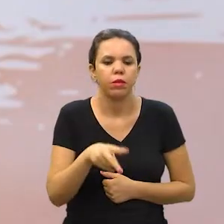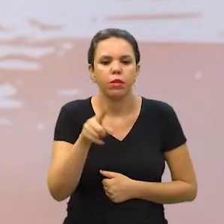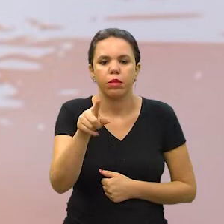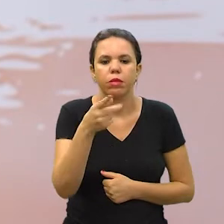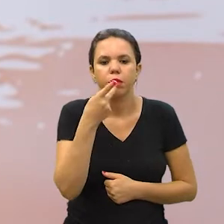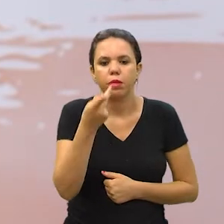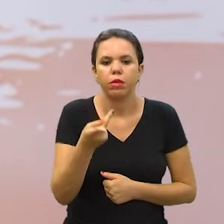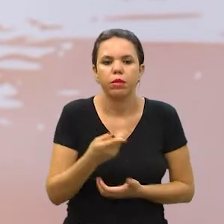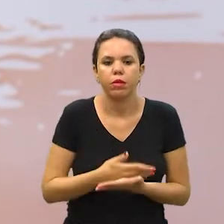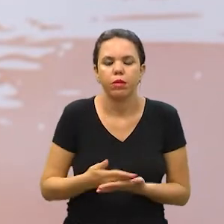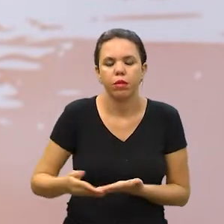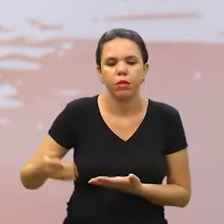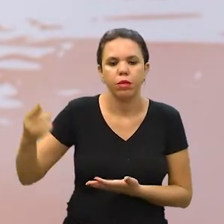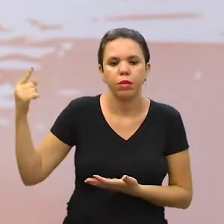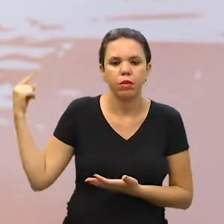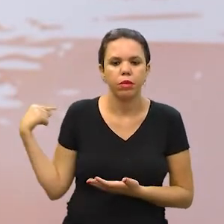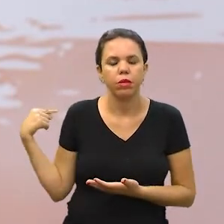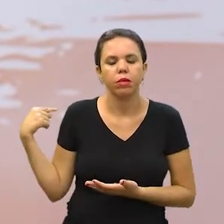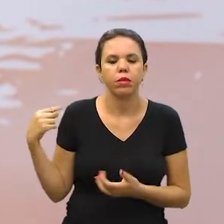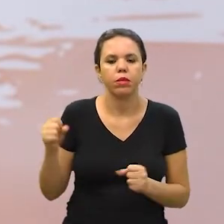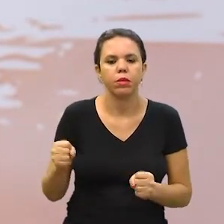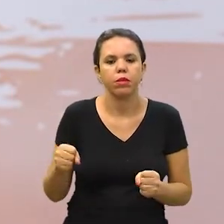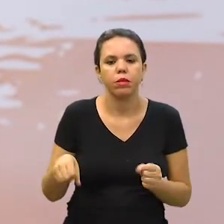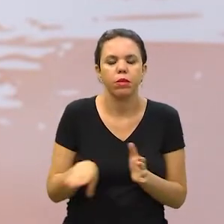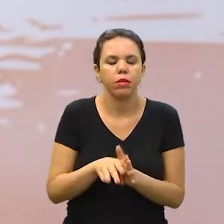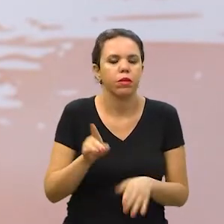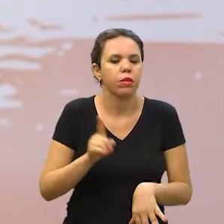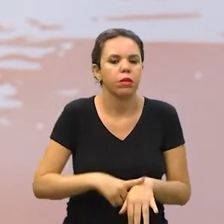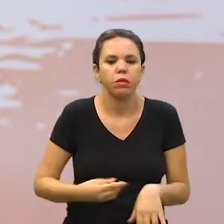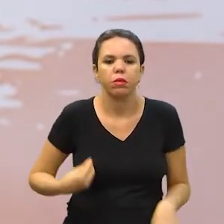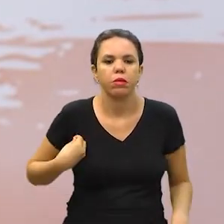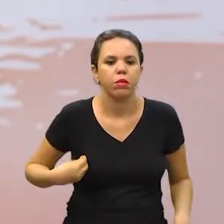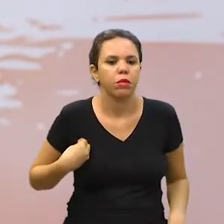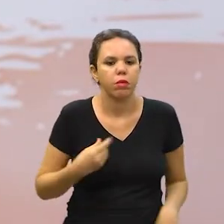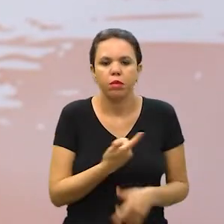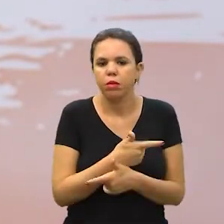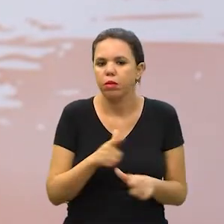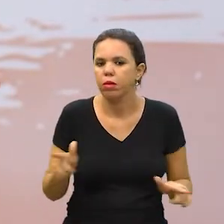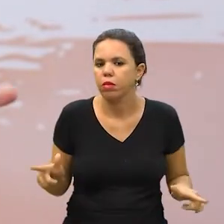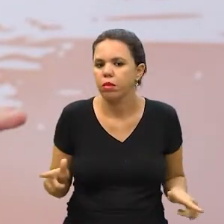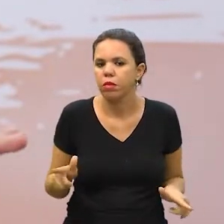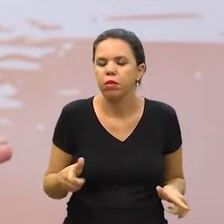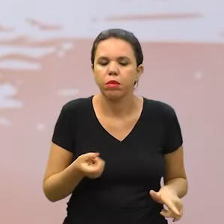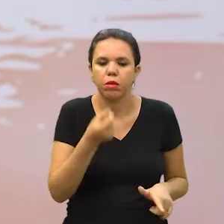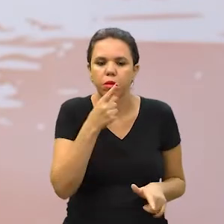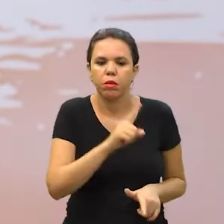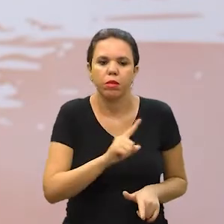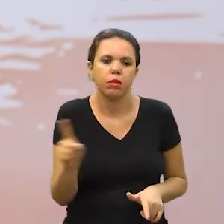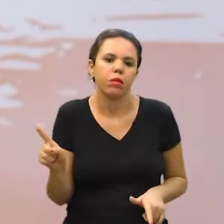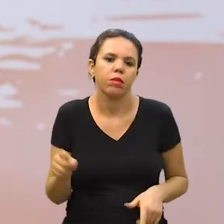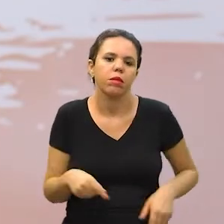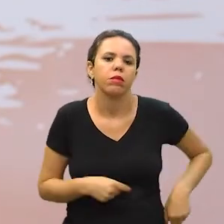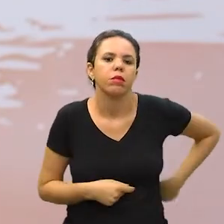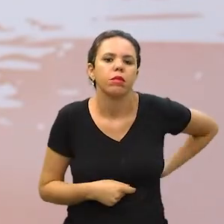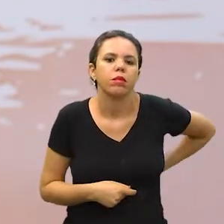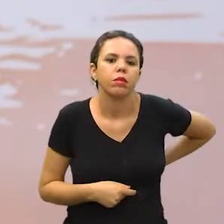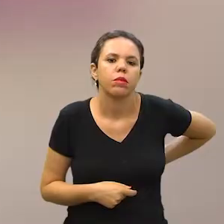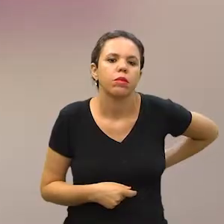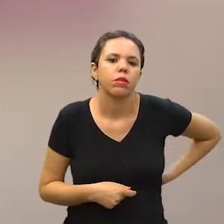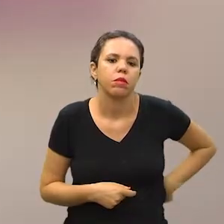E como você falou bem lá no começo, pode chegar um momento da vida que ela não vai ter mais que tomar remédio, nada